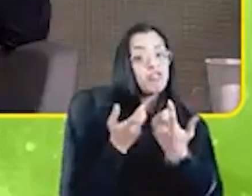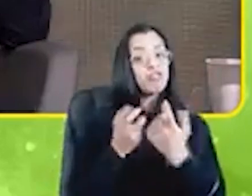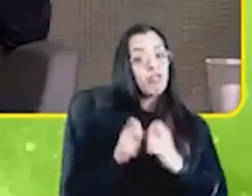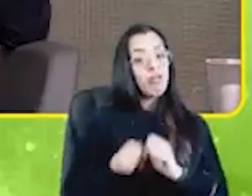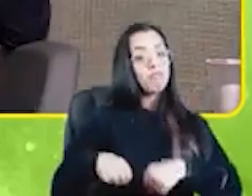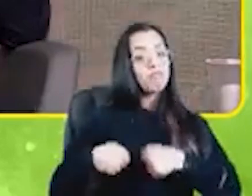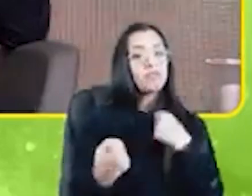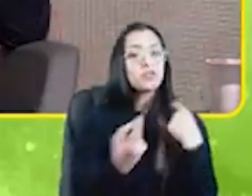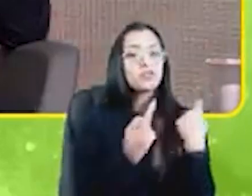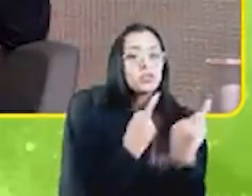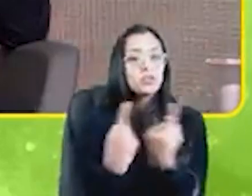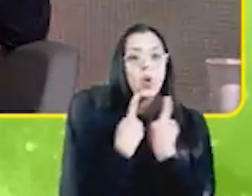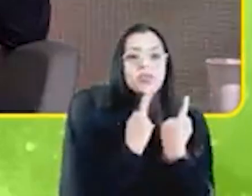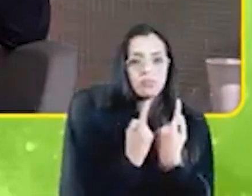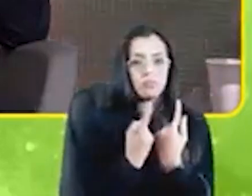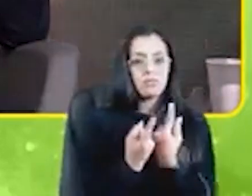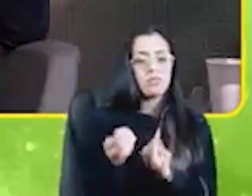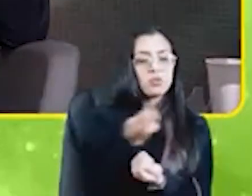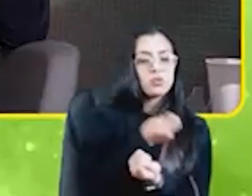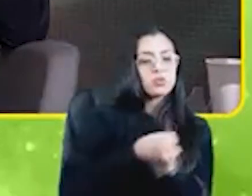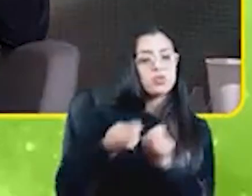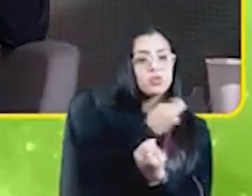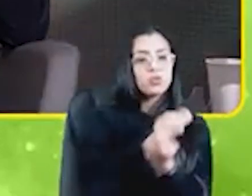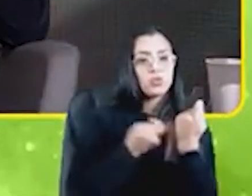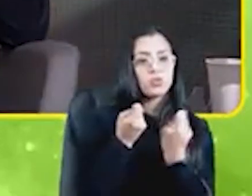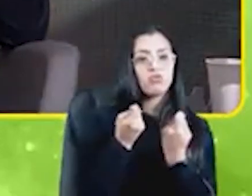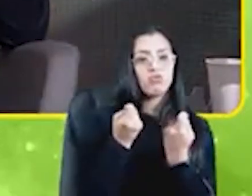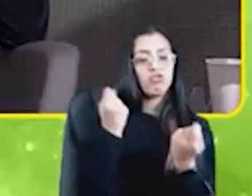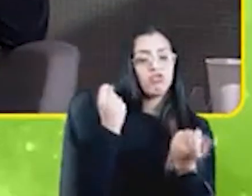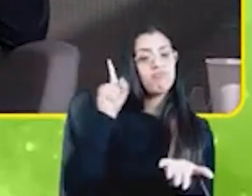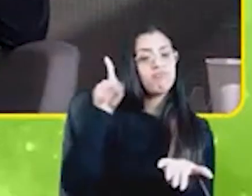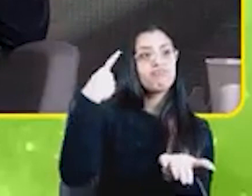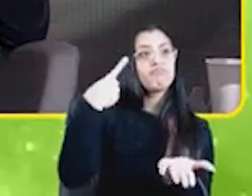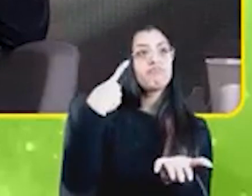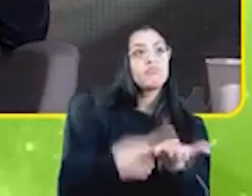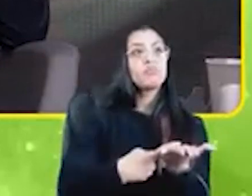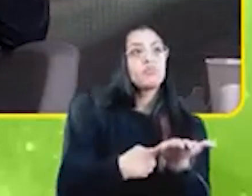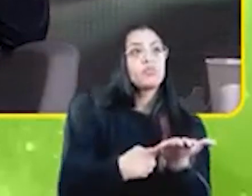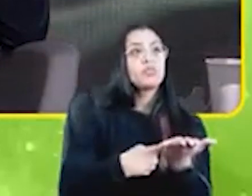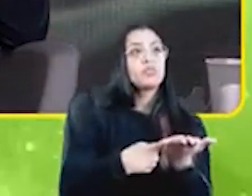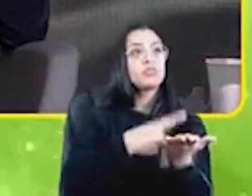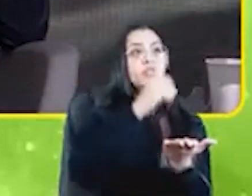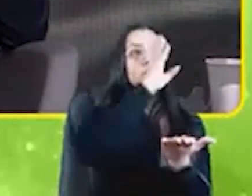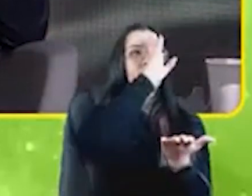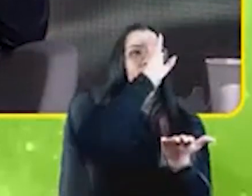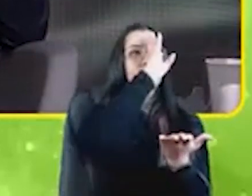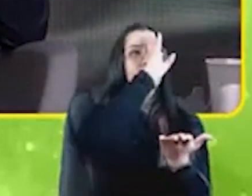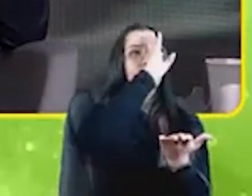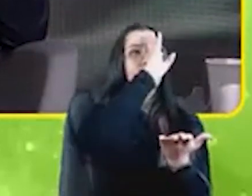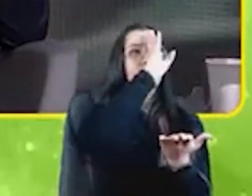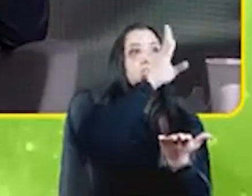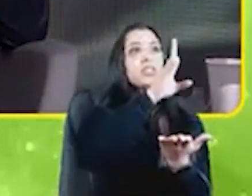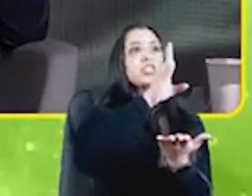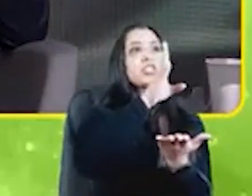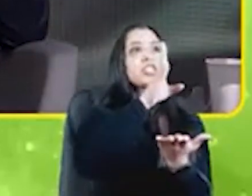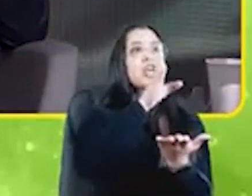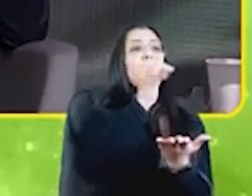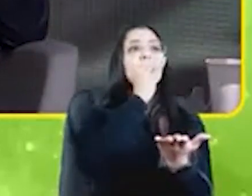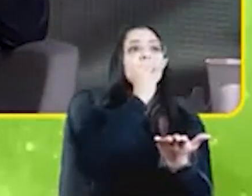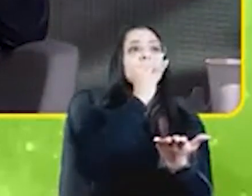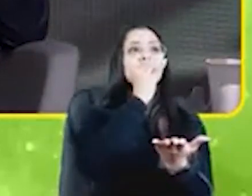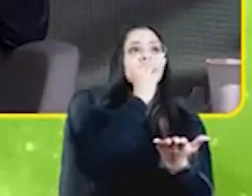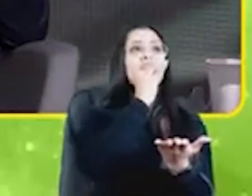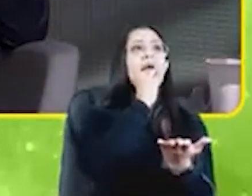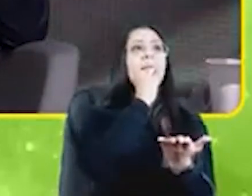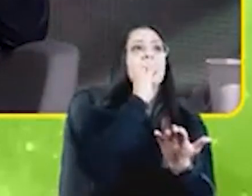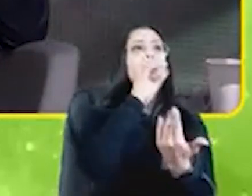negociações chegam a bom termo sobretudo no artigo 6 que muito nos interessa também mas temos muita mostrar na área